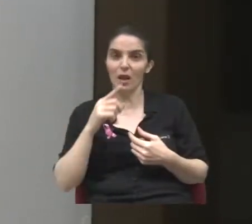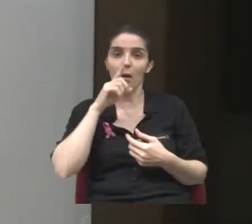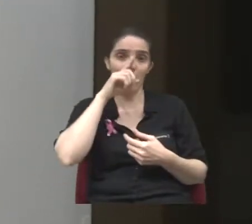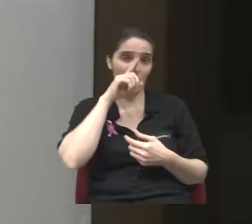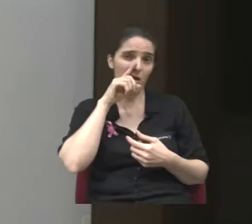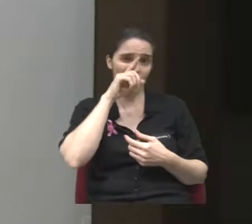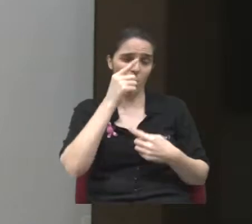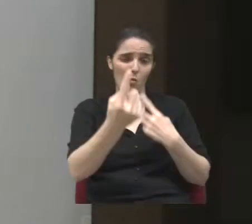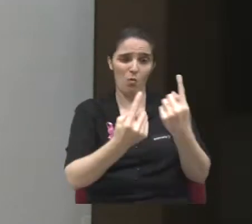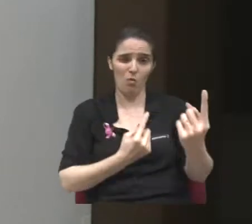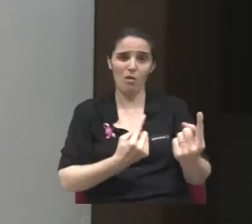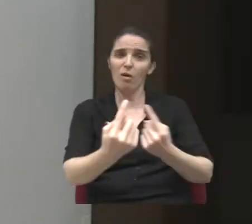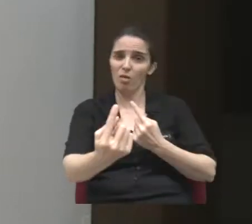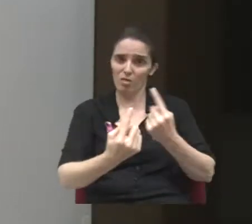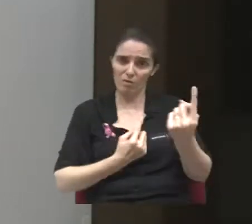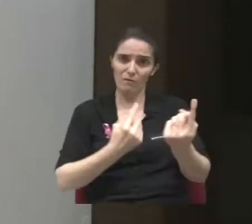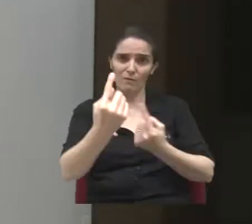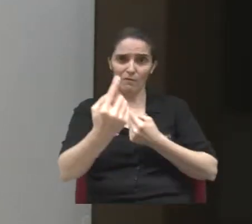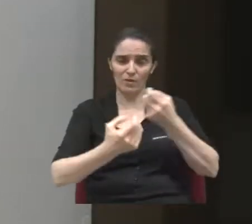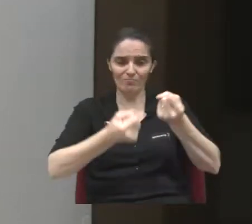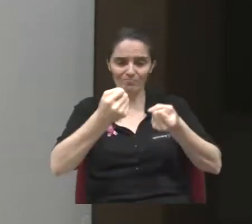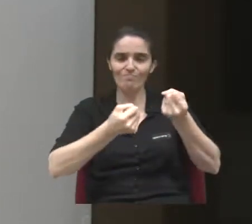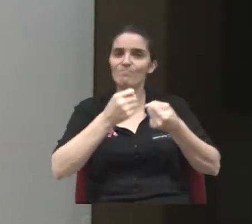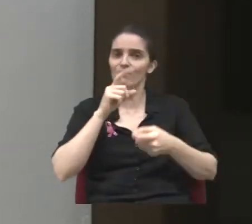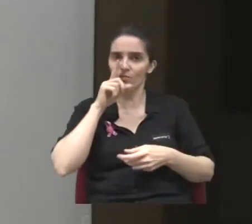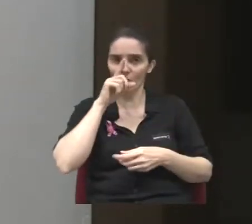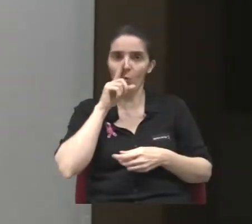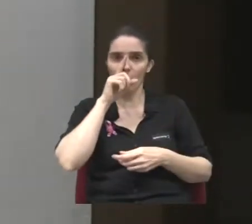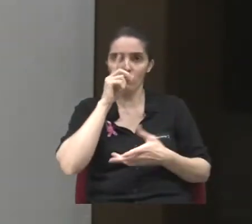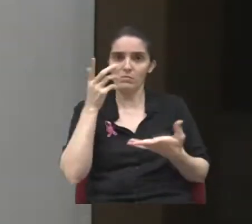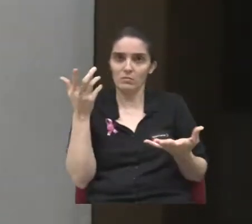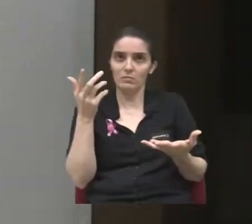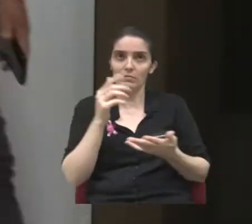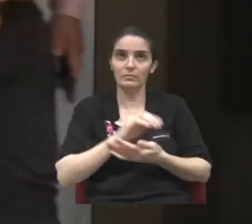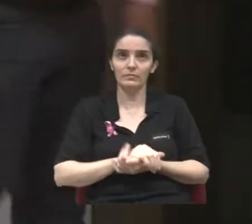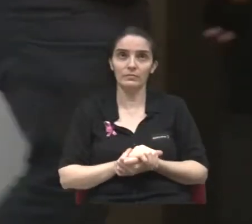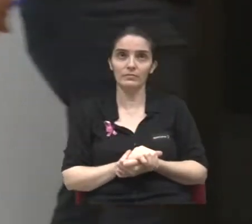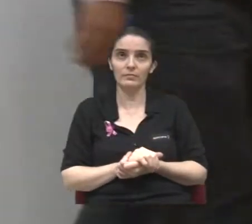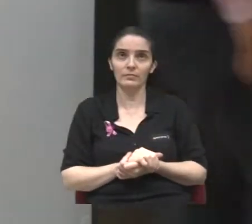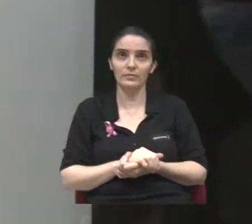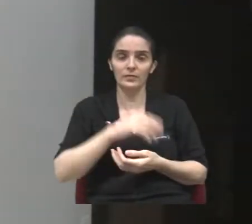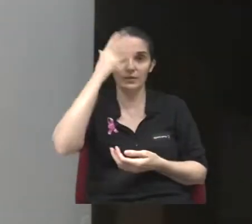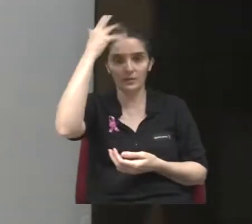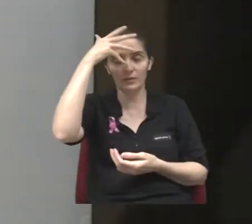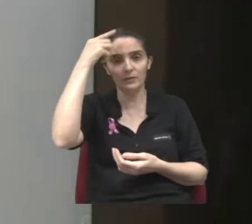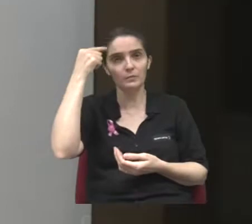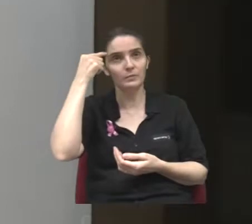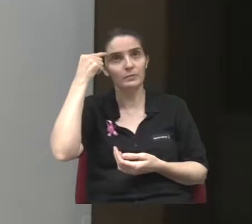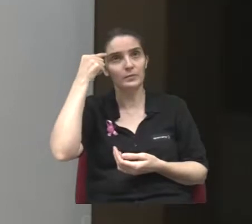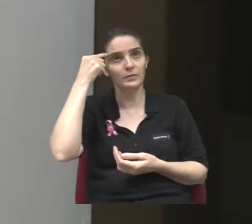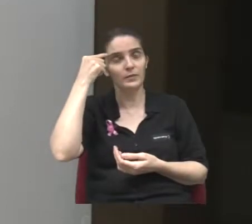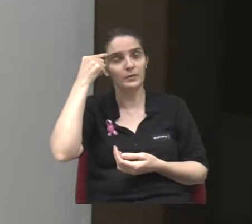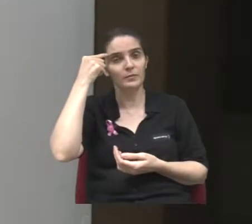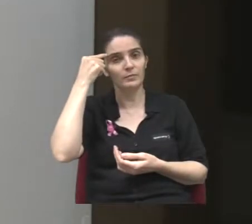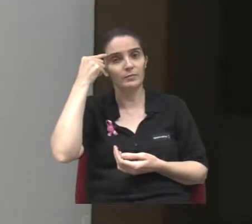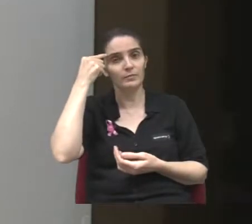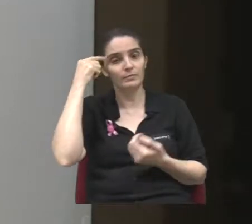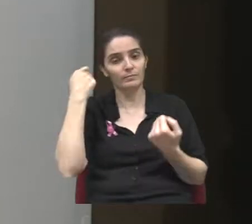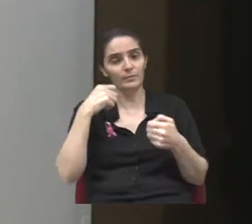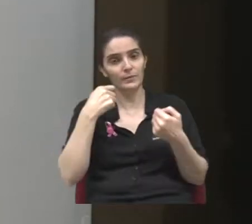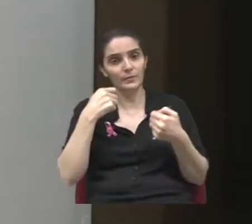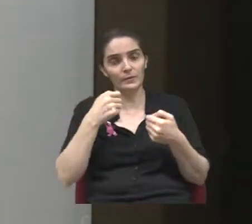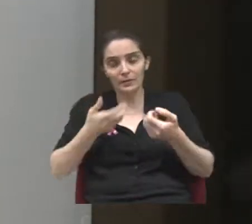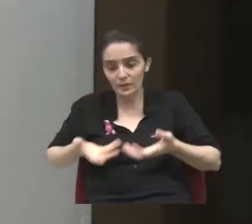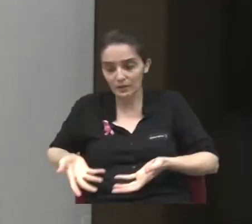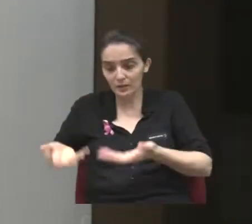que fazem uso da rodovia. Eu entendo que a única solução é realmente a gente incentivar essa parte,